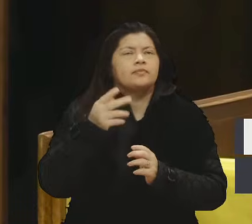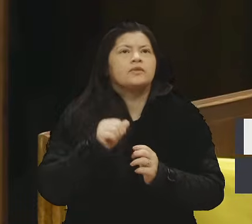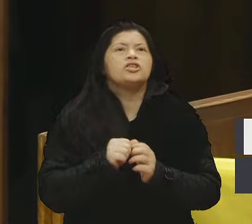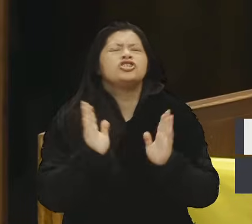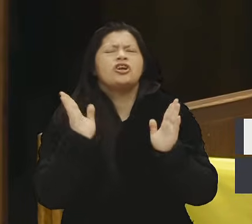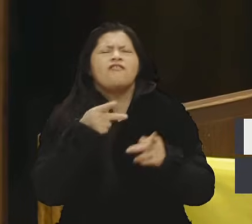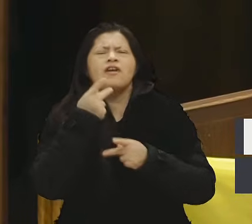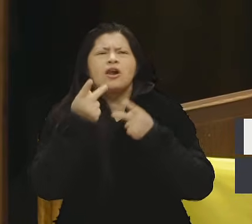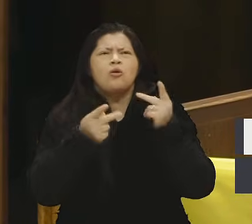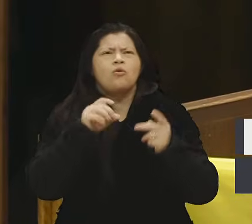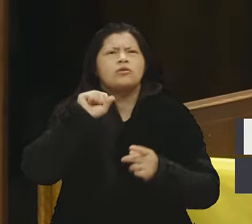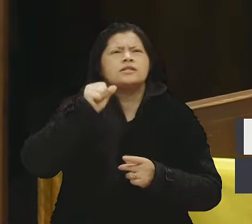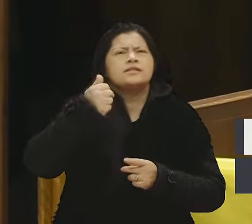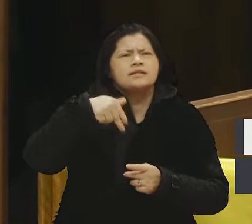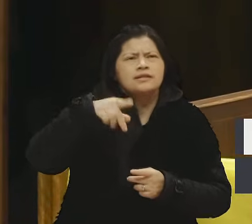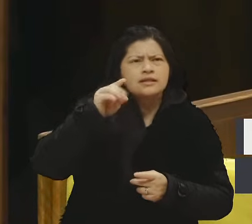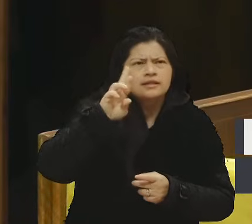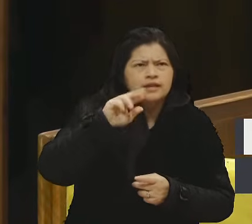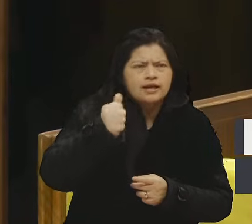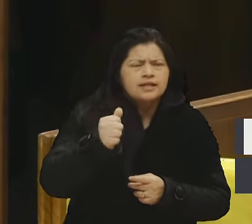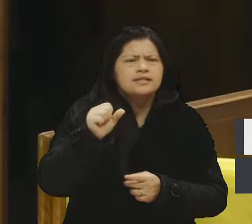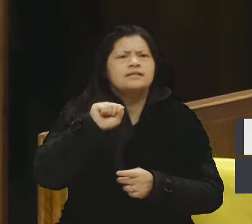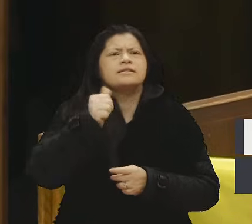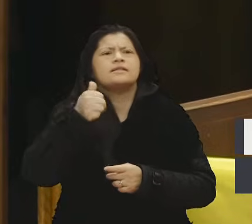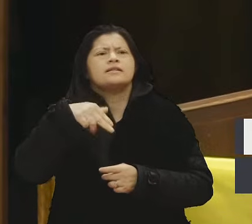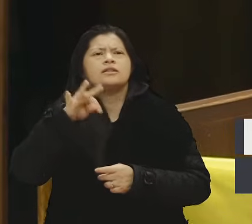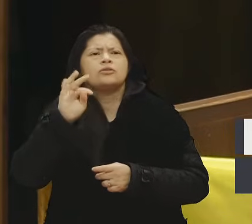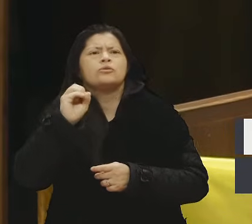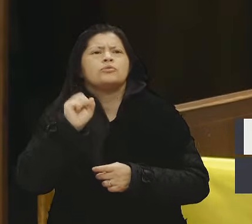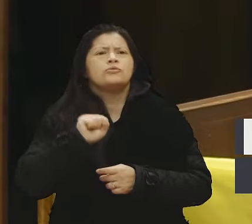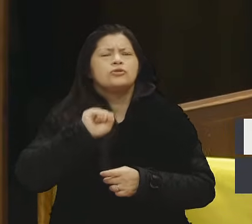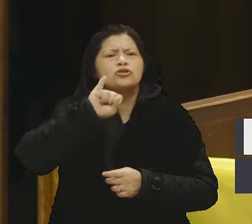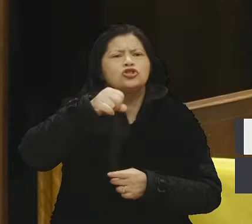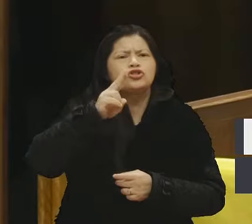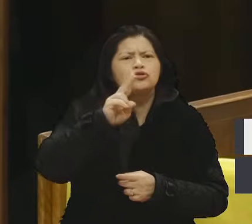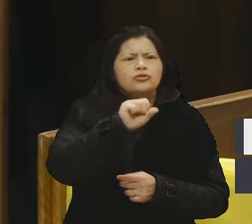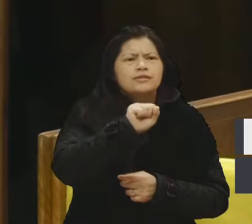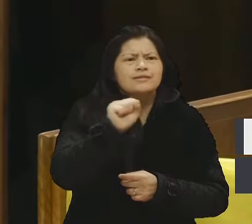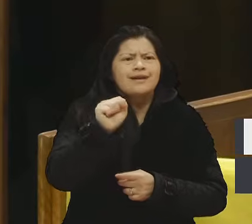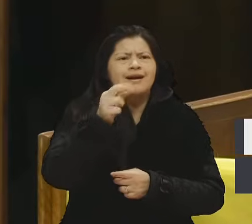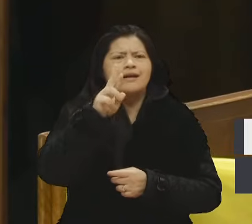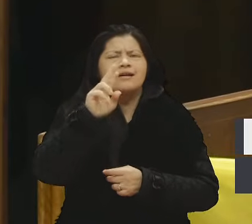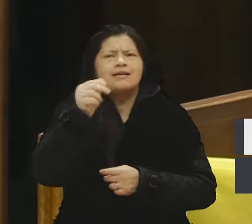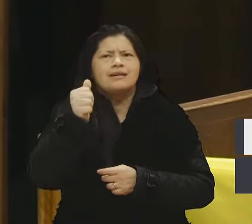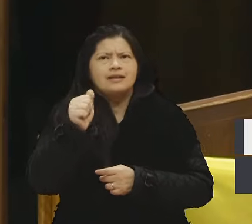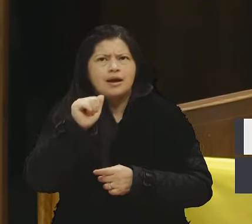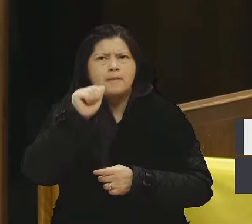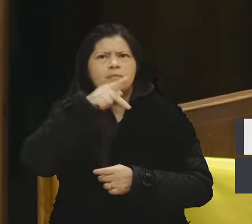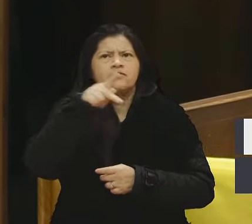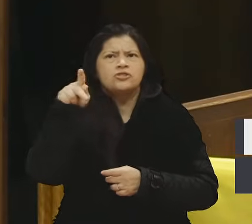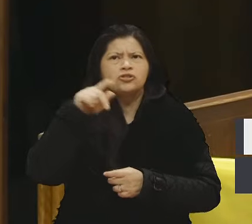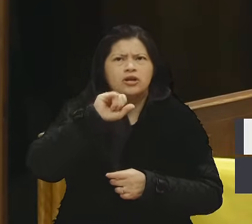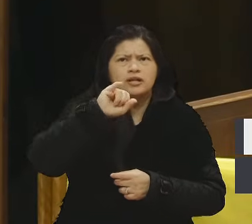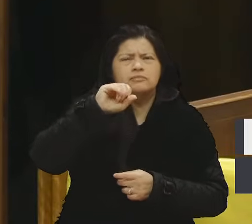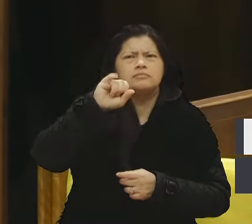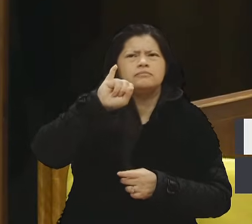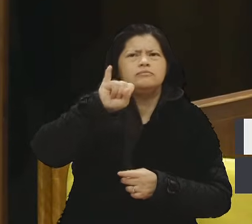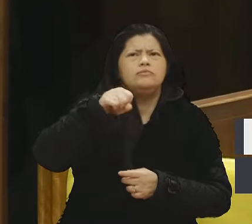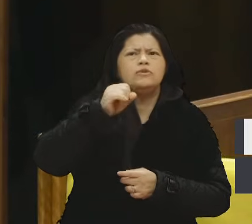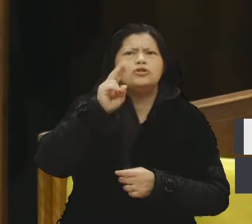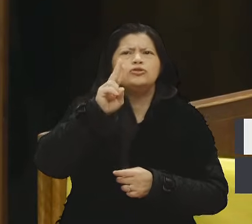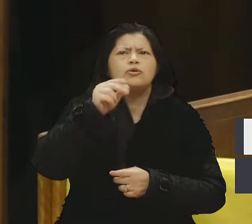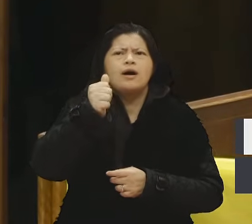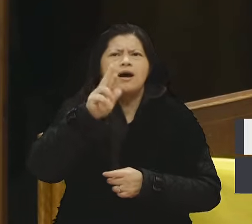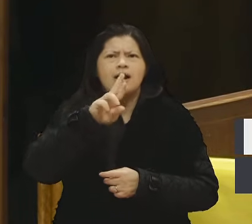professora Sandra Santos, a Jussara, professora Joara, professor Celso, professor